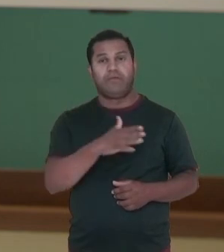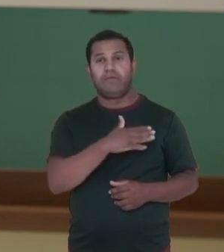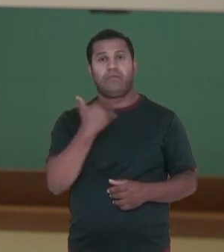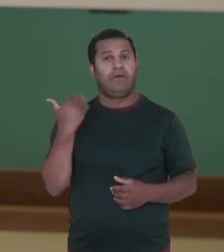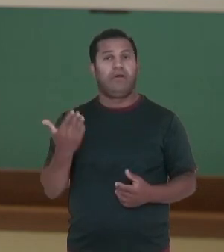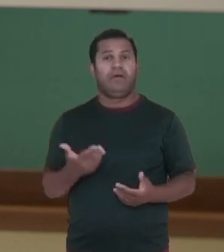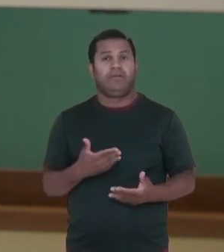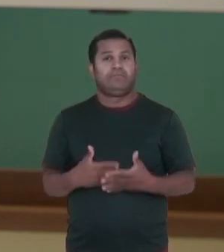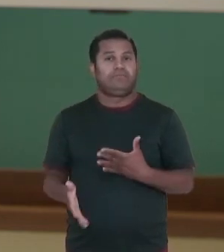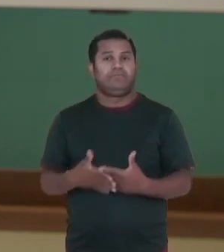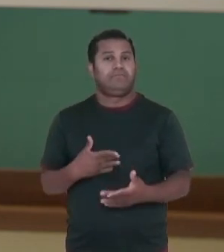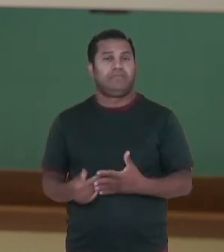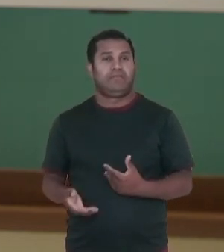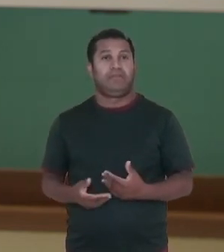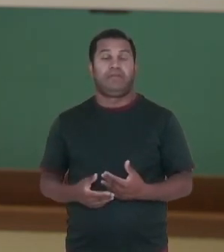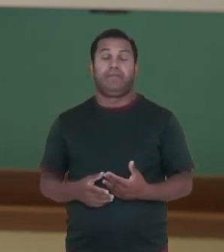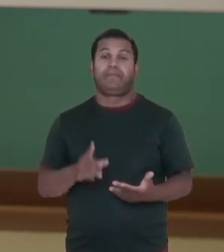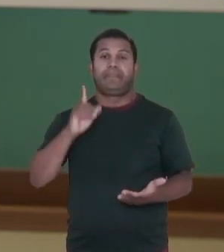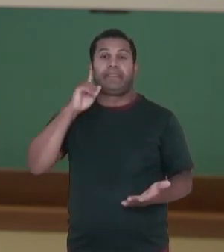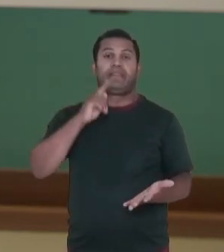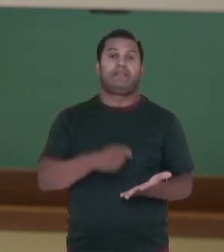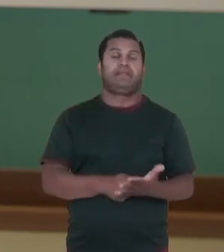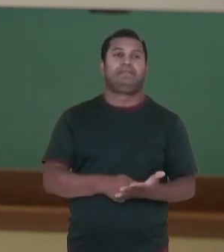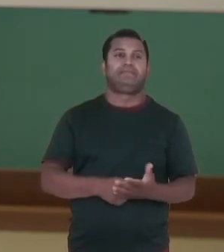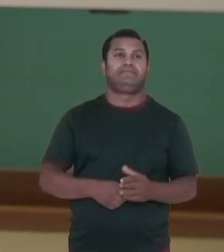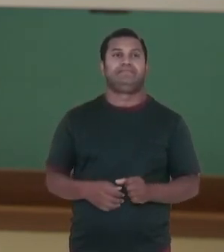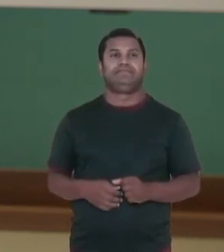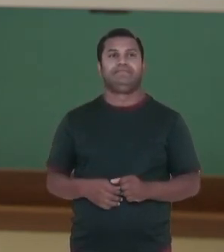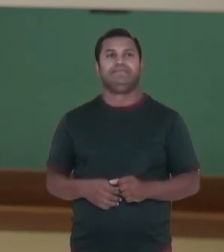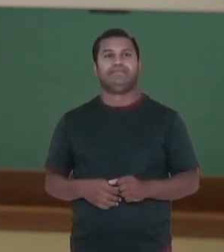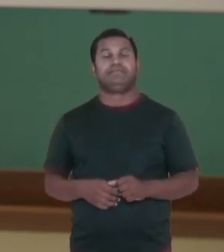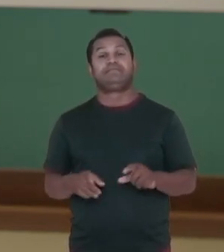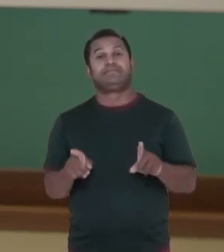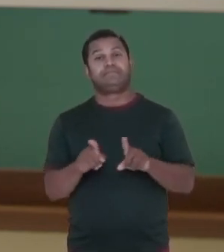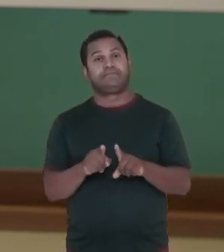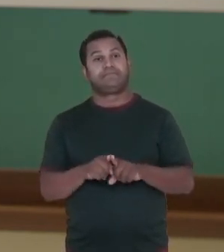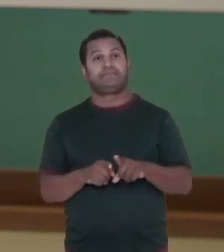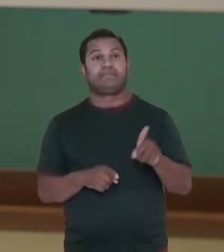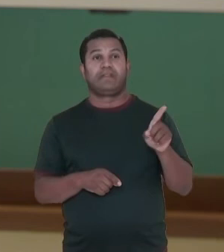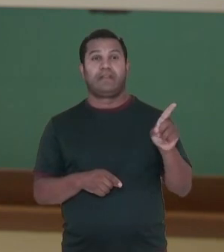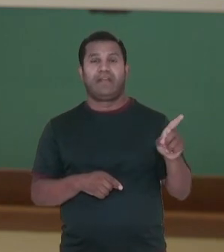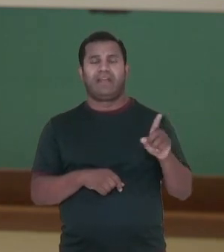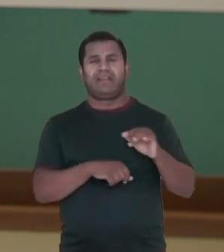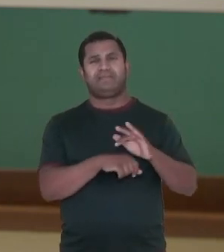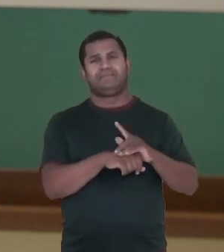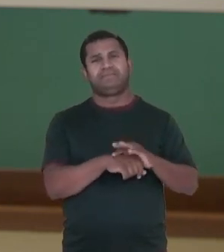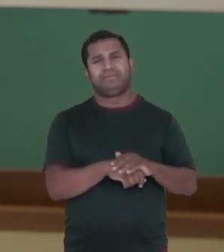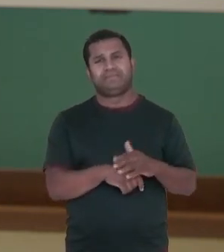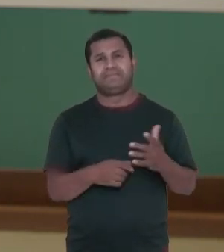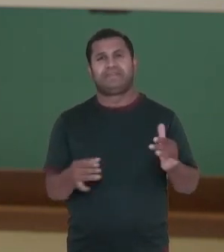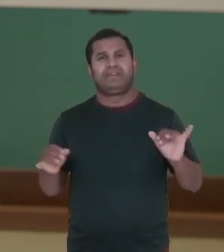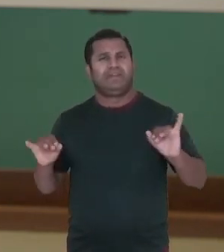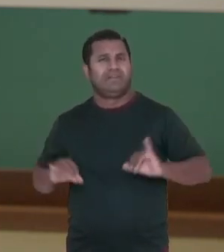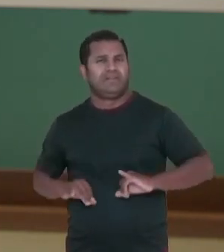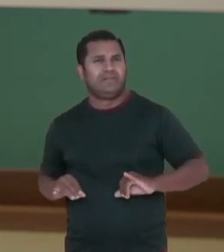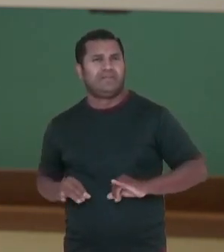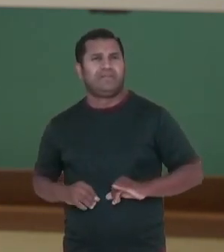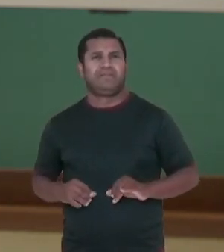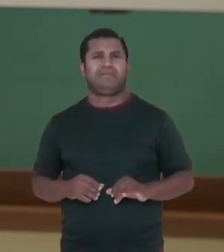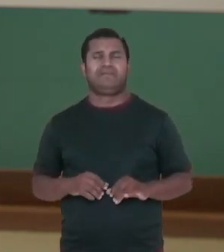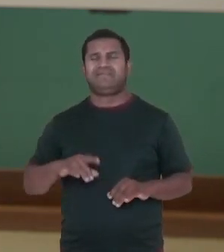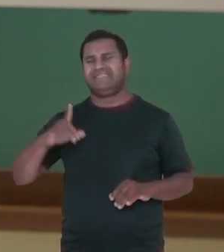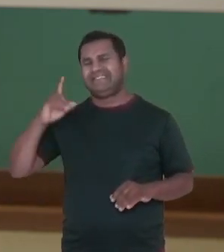ela tem essa autonomia. E dor e sofrimento insuportável é um alívio, né, para aquela pessoa que está sofrendo aquelas